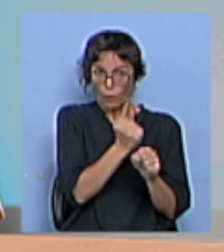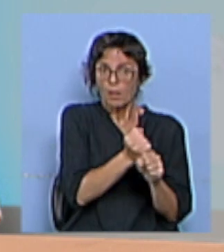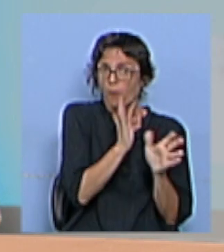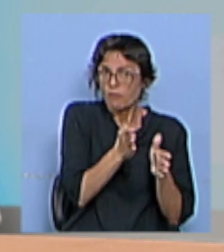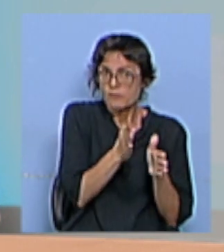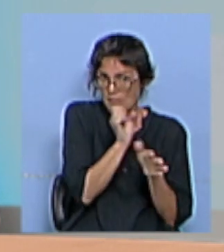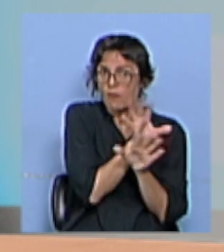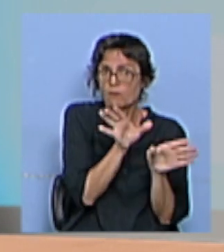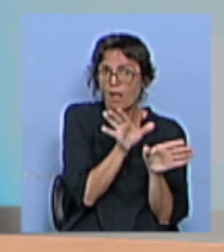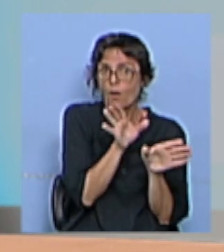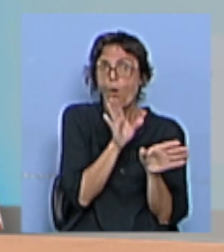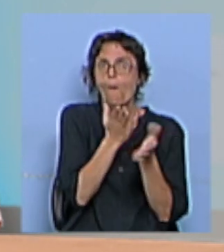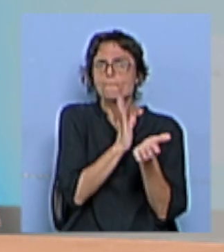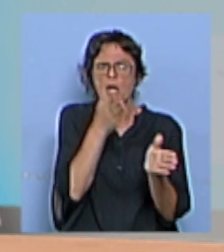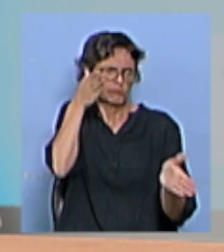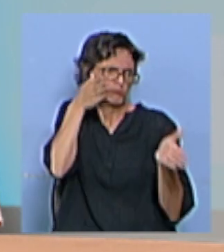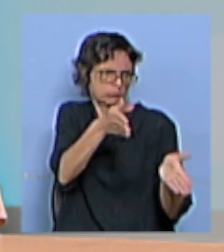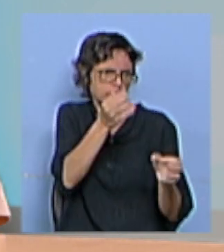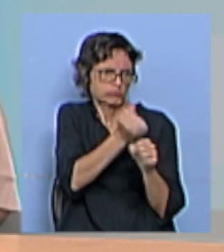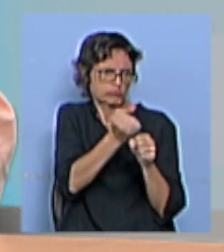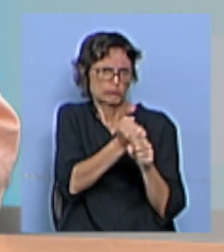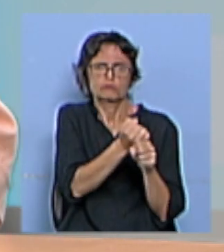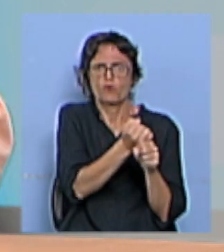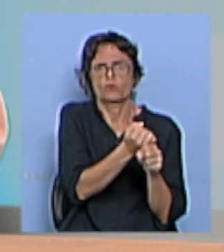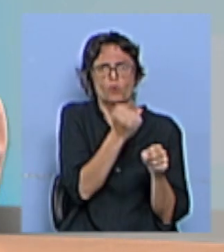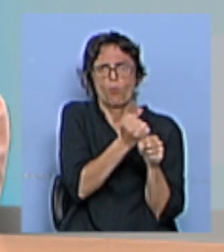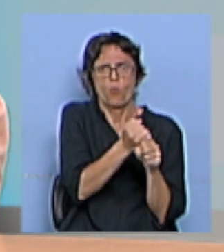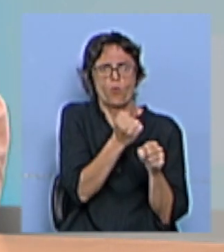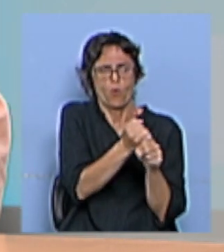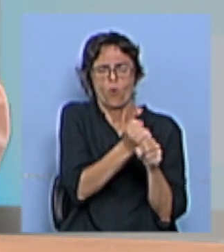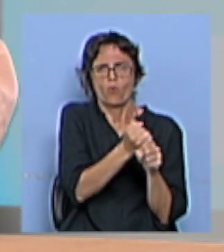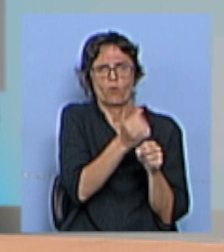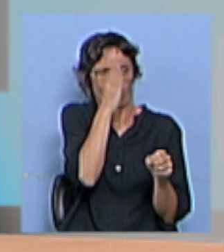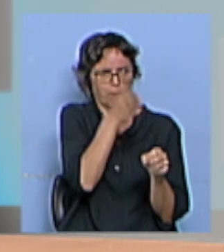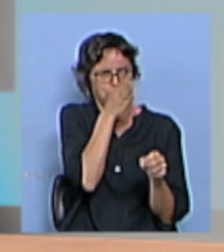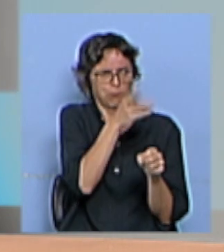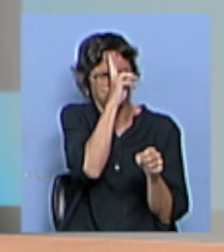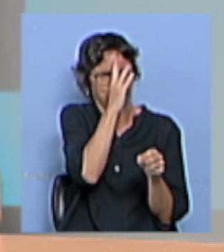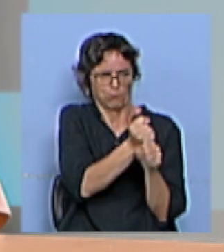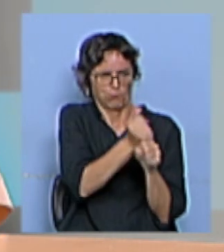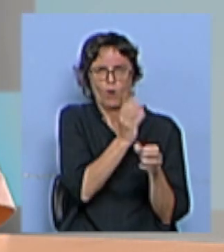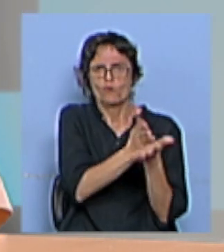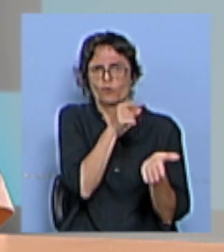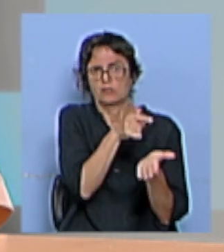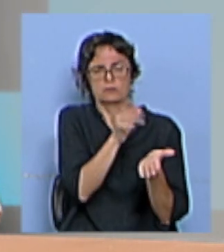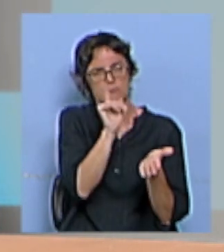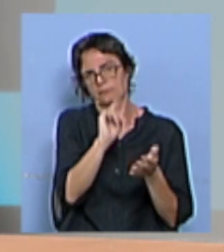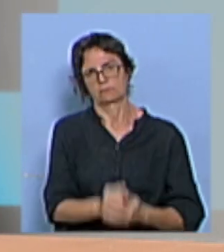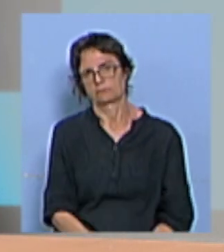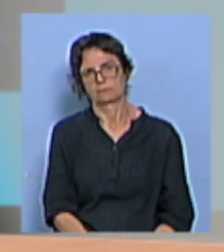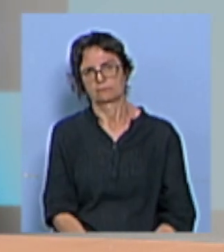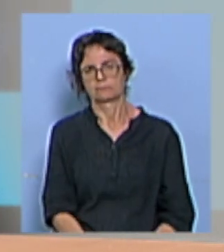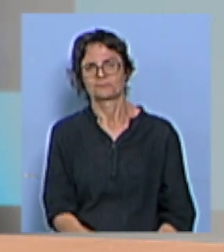devemos ser ergoólicos, excessivamente ergoólicos, ou seja, a mania do trabalho. É